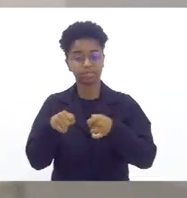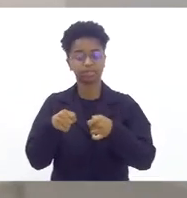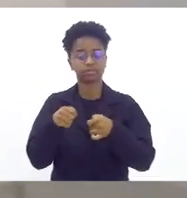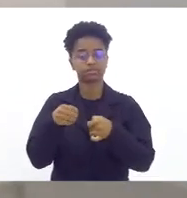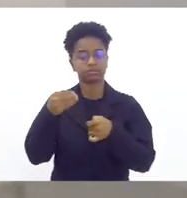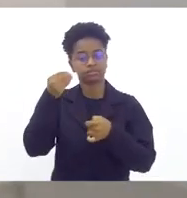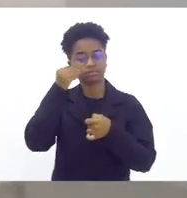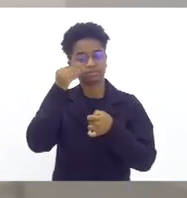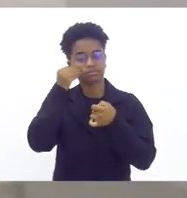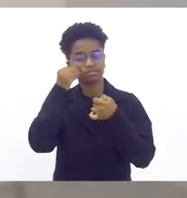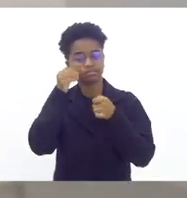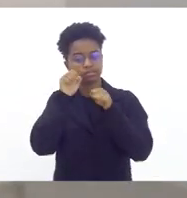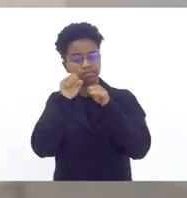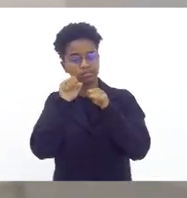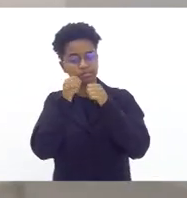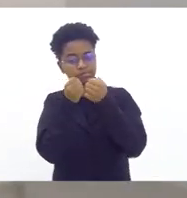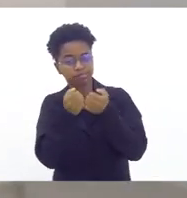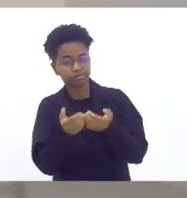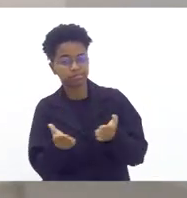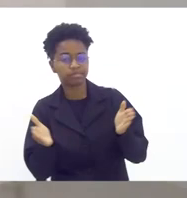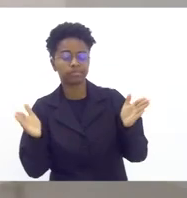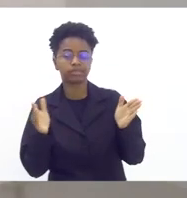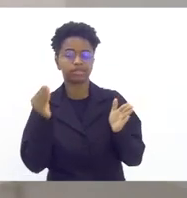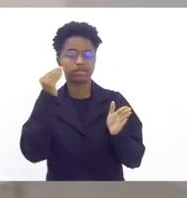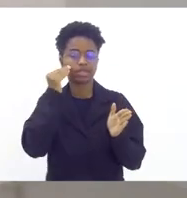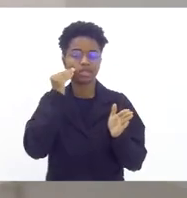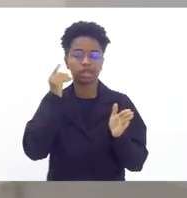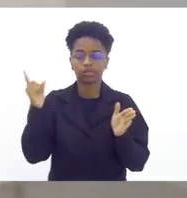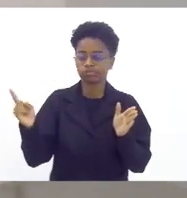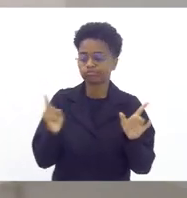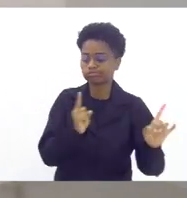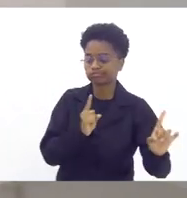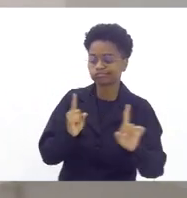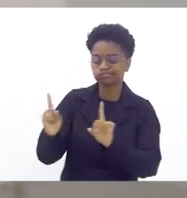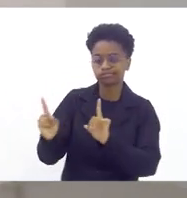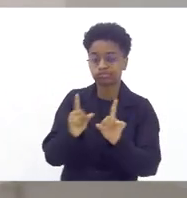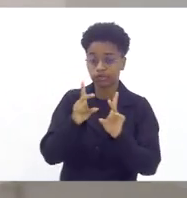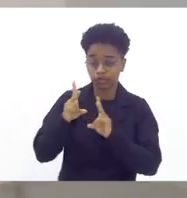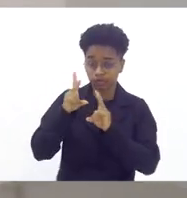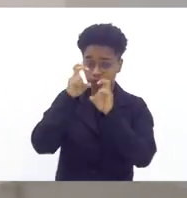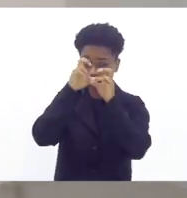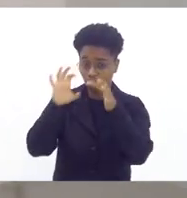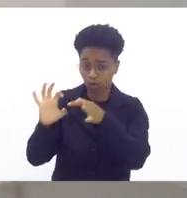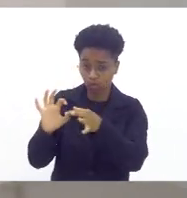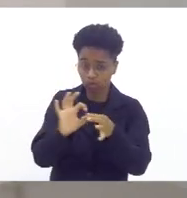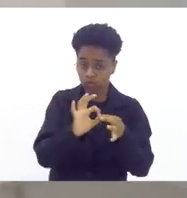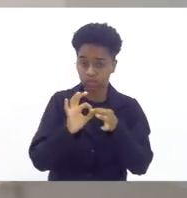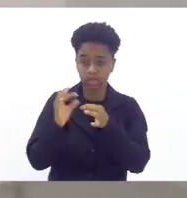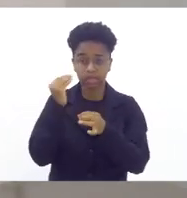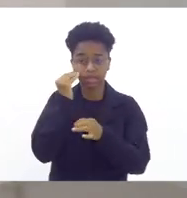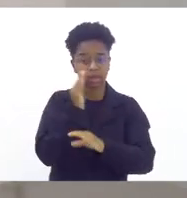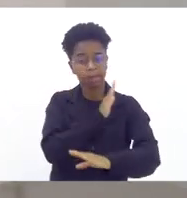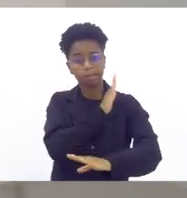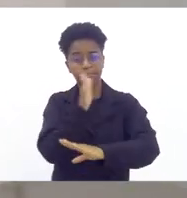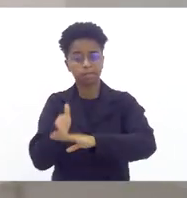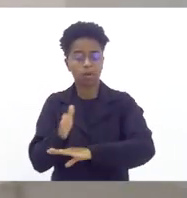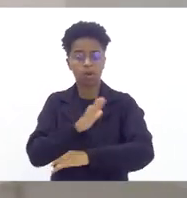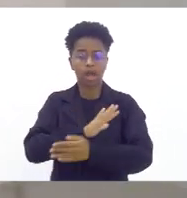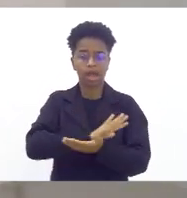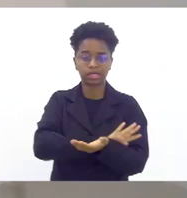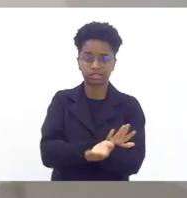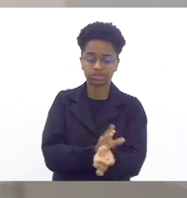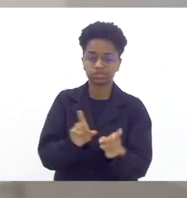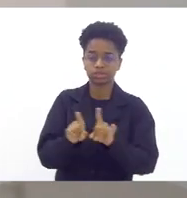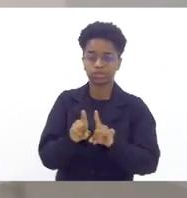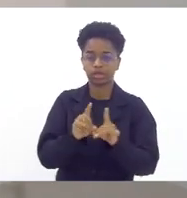sempre na perspectiva da gente buscar mais forças para combater o racismo e toda a forma de intolerância, toda a